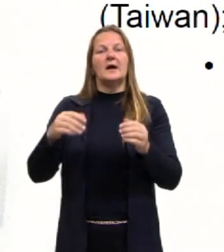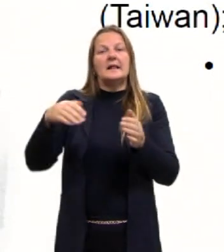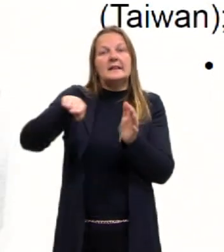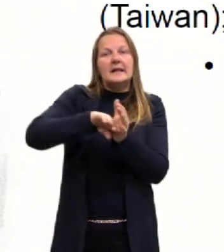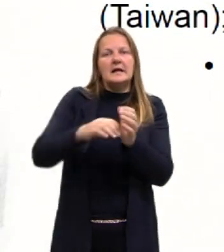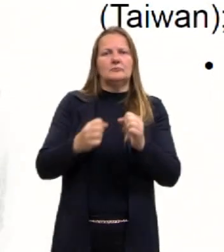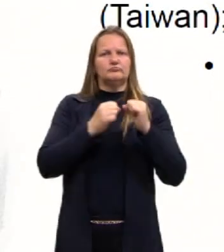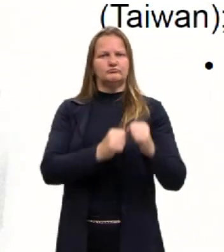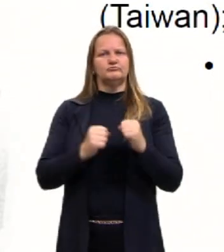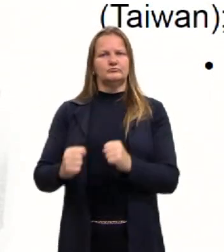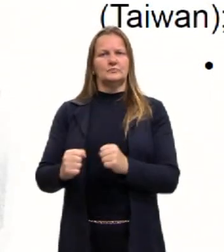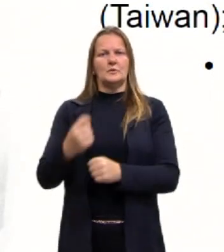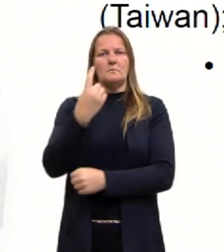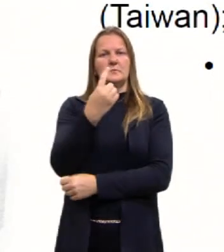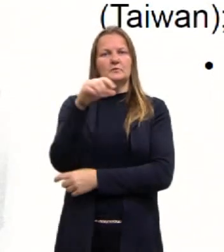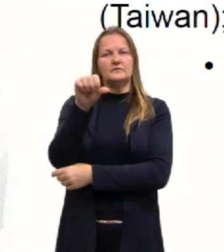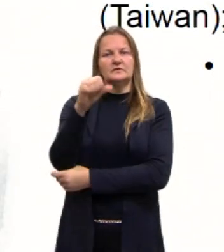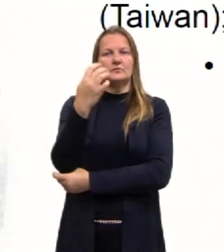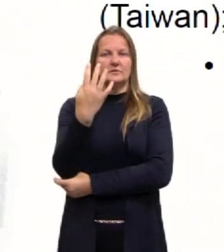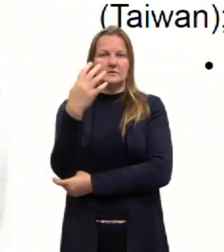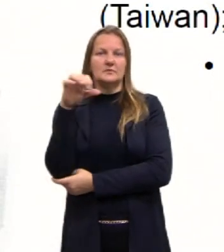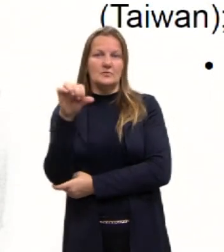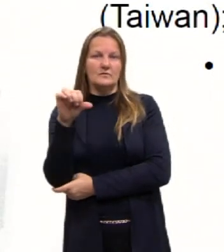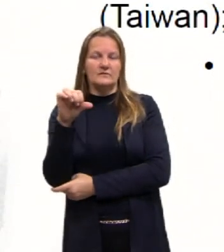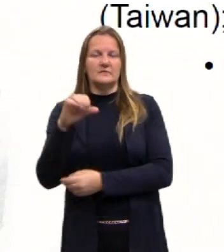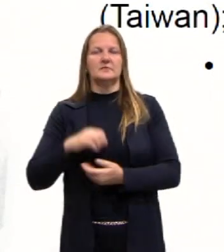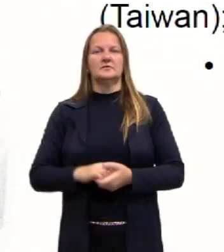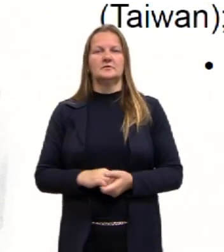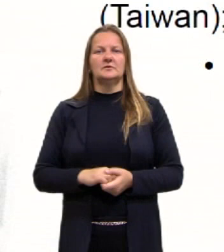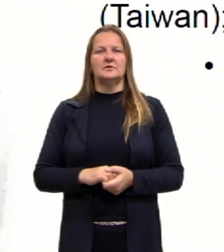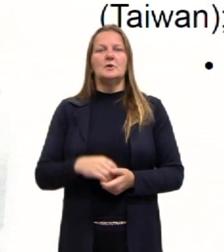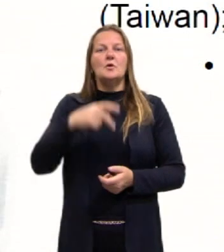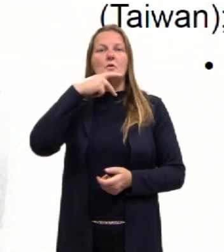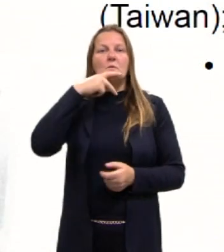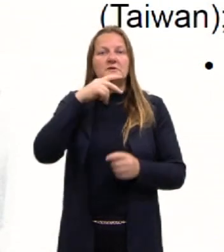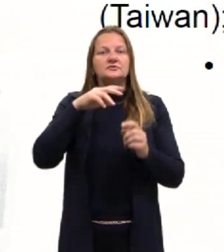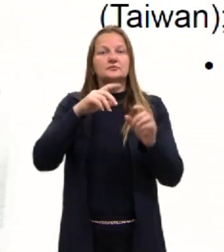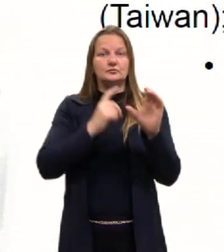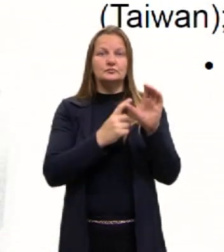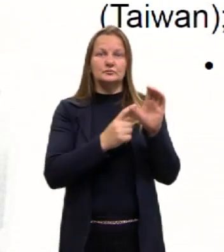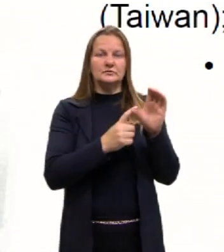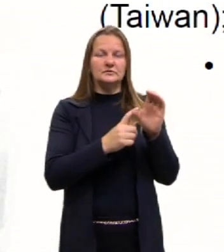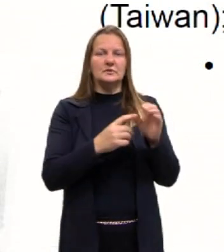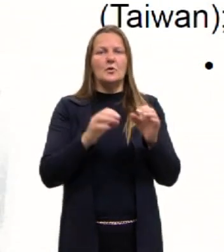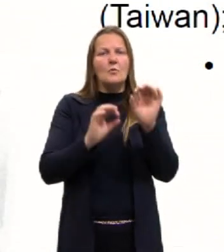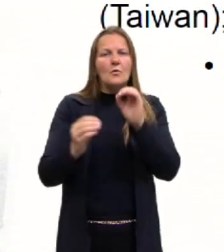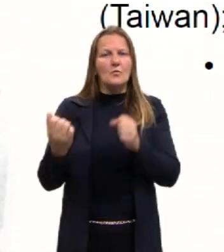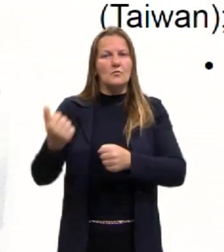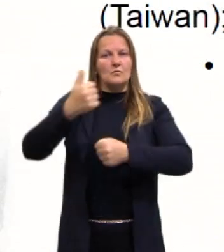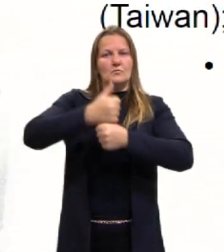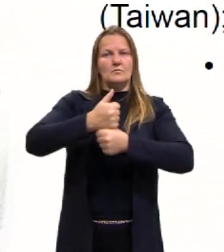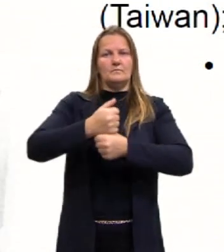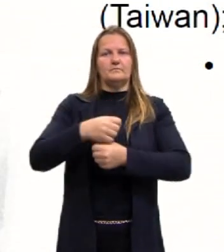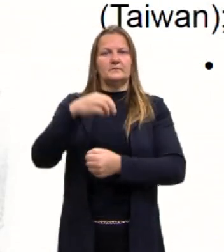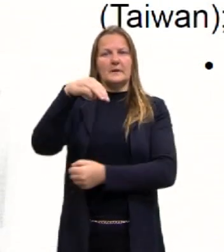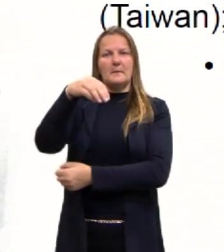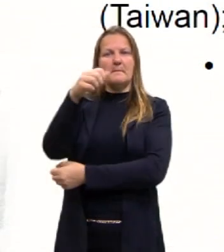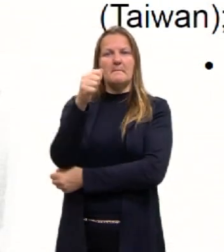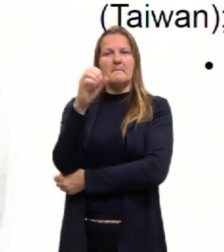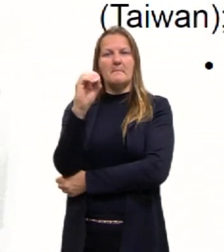poder em 1949 e o Partido Comunista Então coloca no poder mal